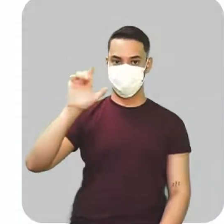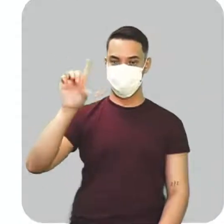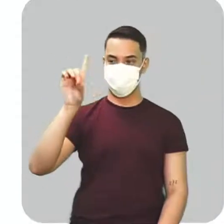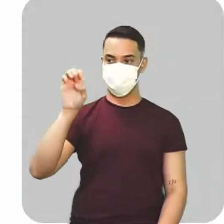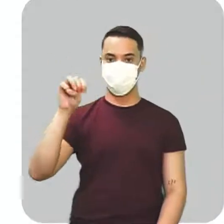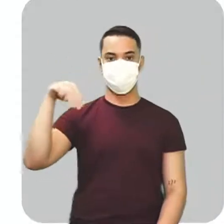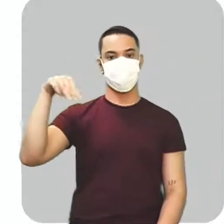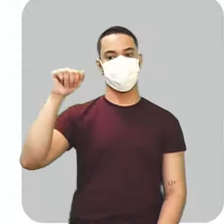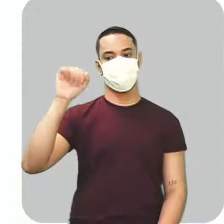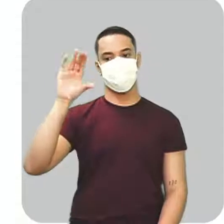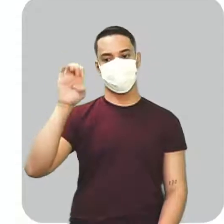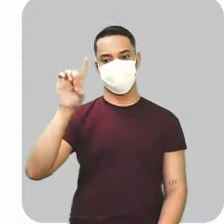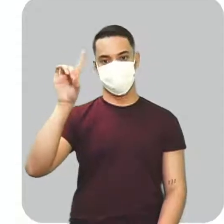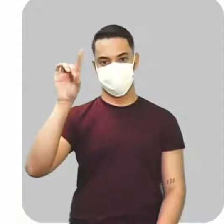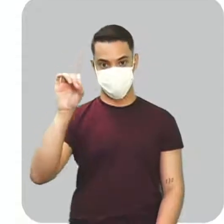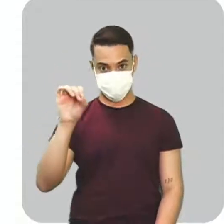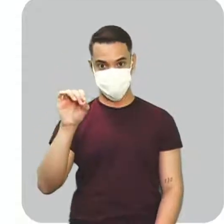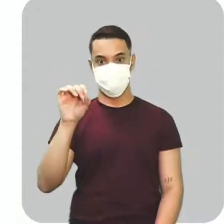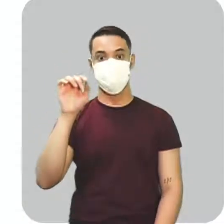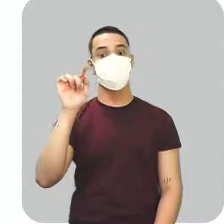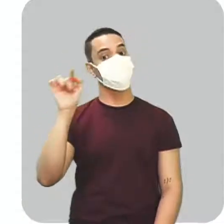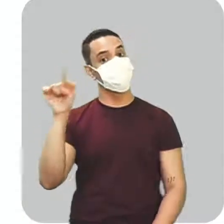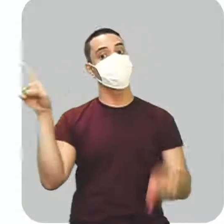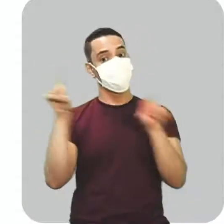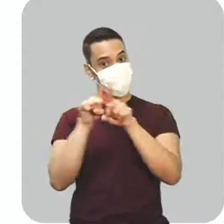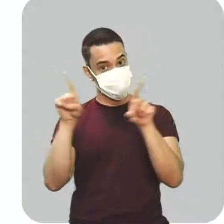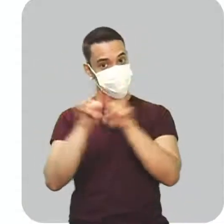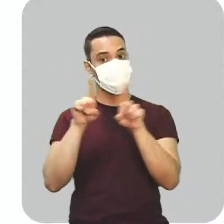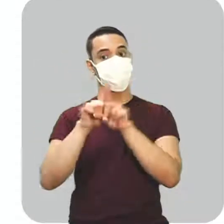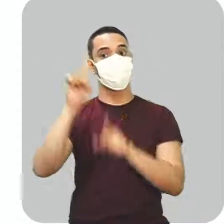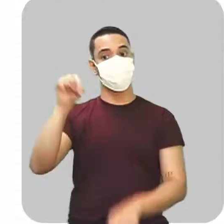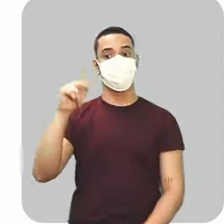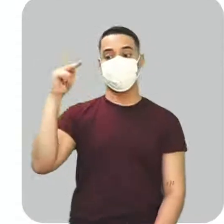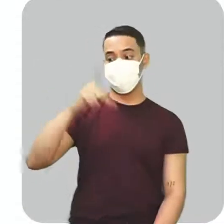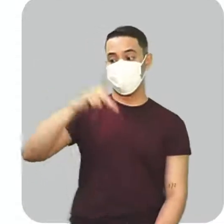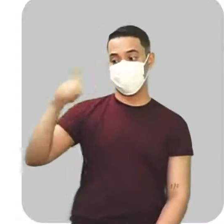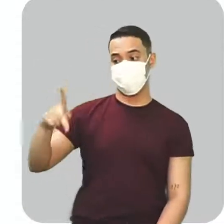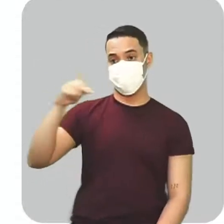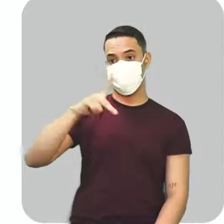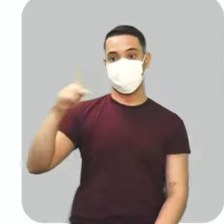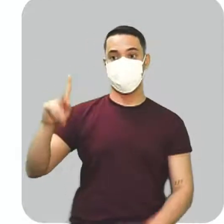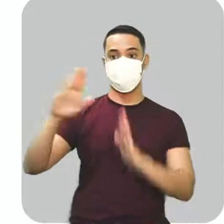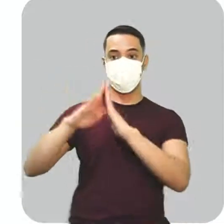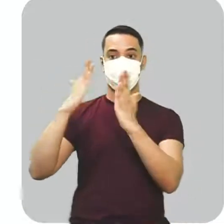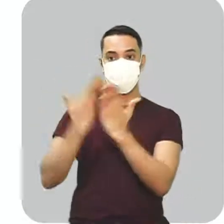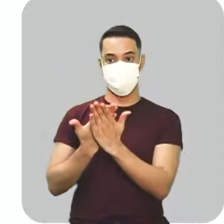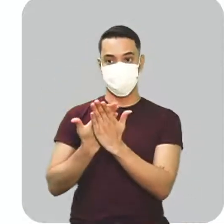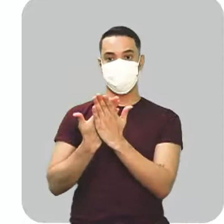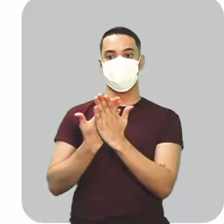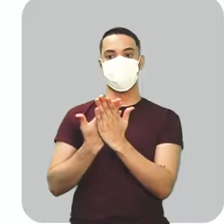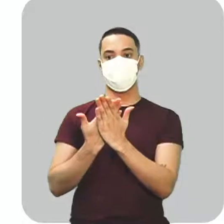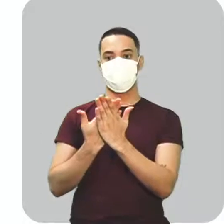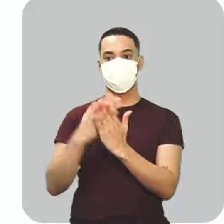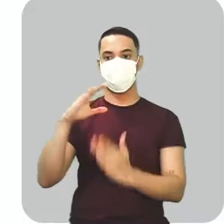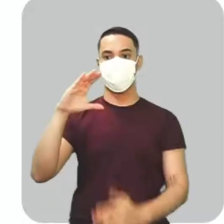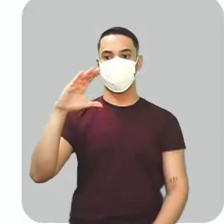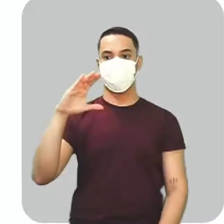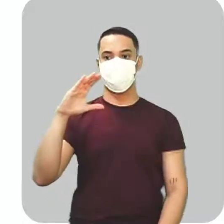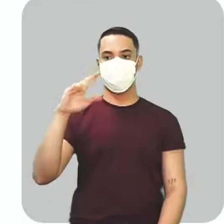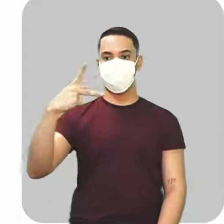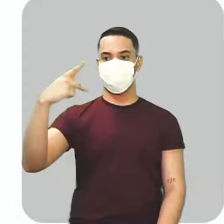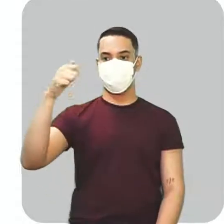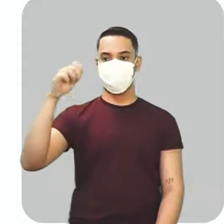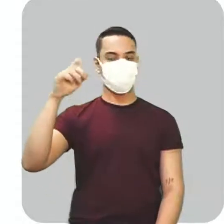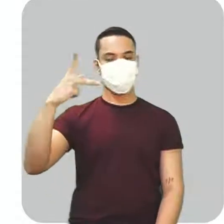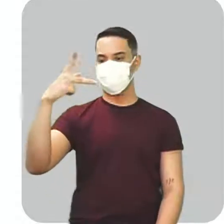Macedo, que também foi professor do Colégio Pedro II, faleceu em